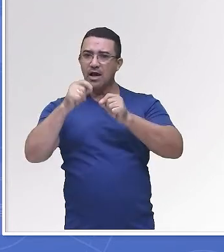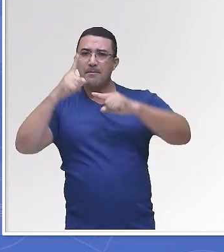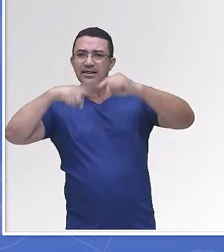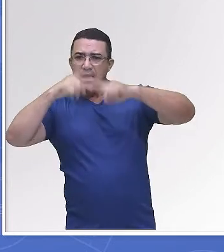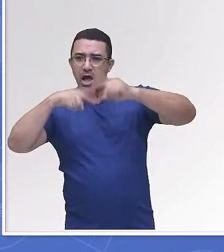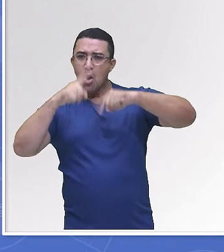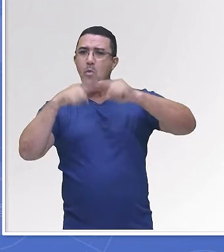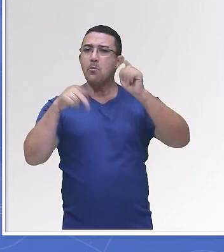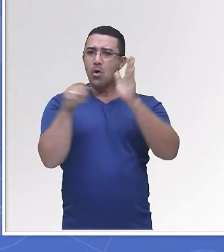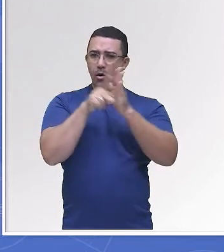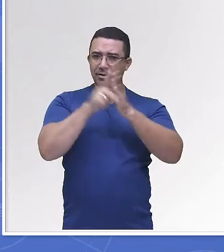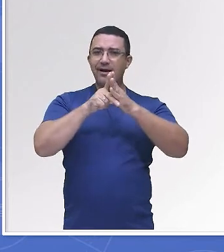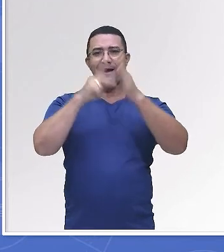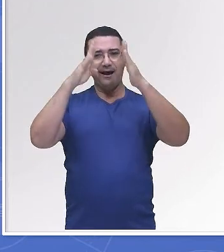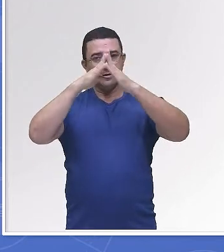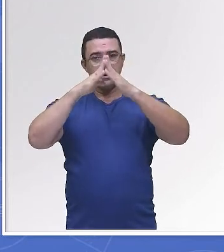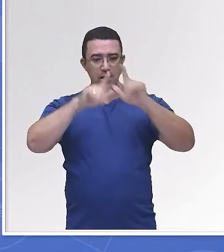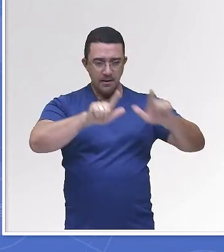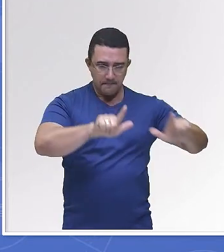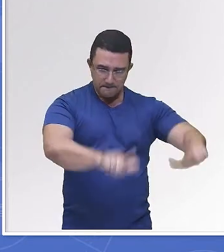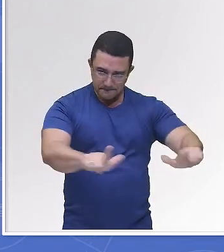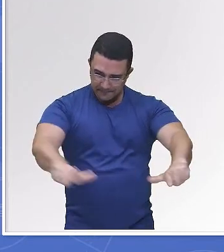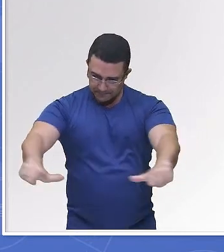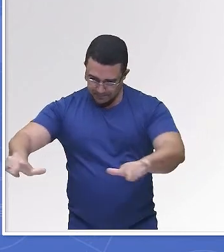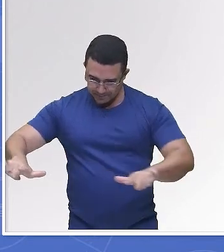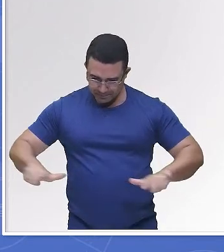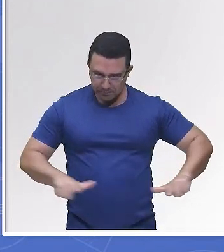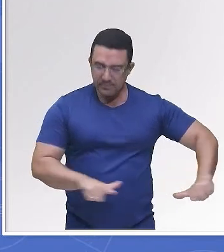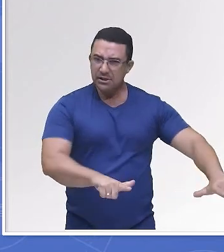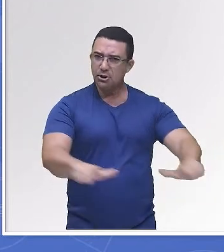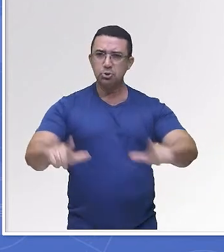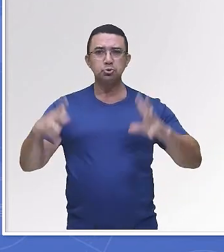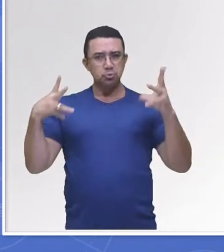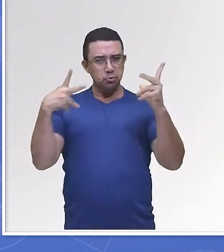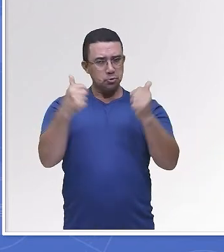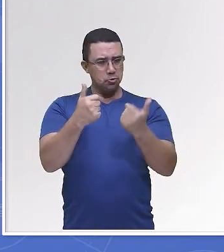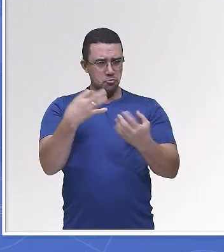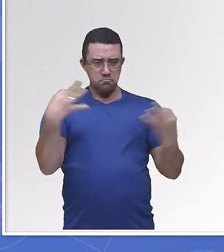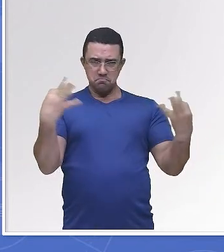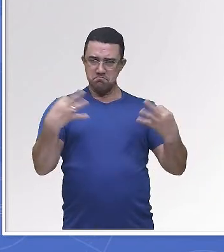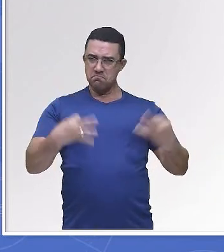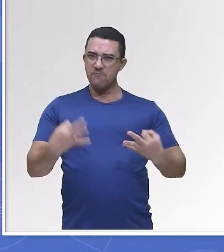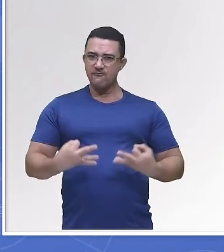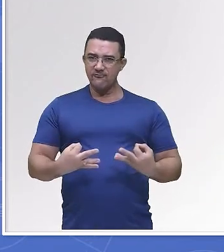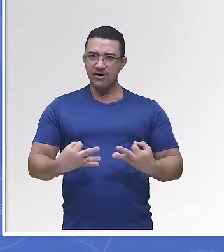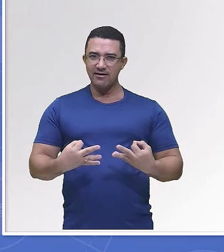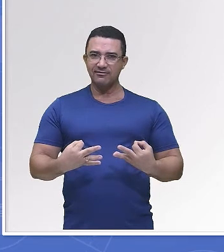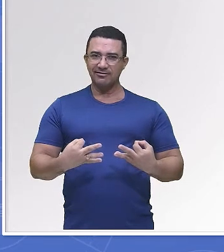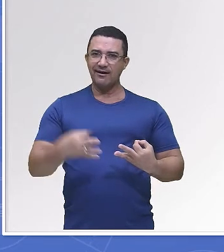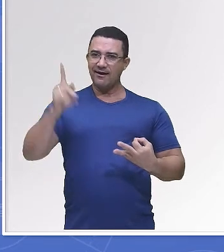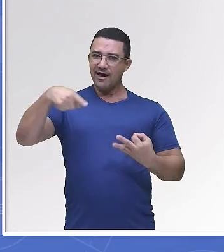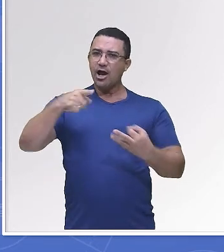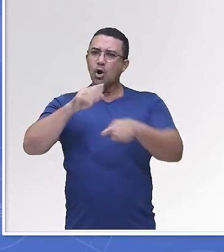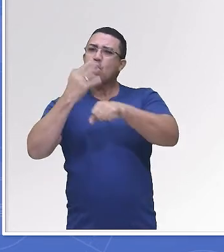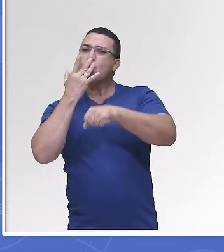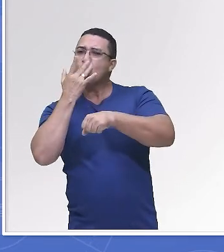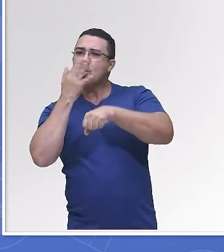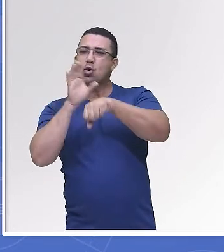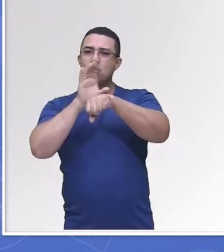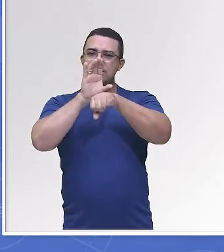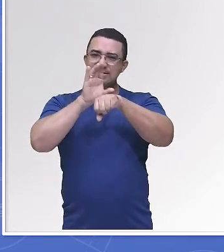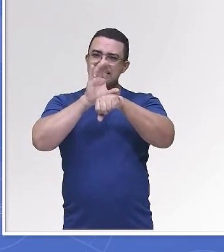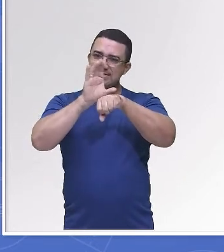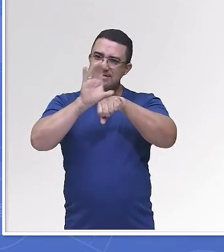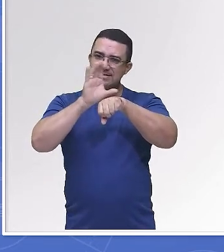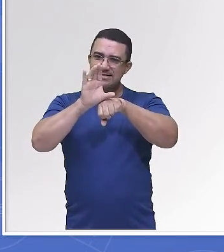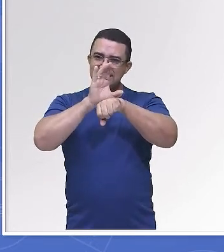casa. O piso de todos os cômodos era de cerâmica cinzenta e cada um deles possuía uma iluminação diferente. Então,